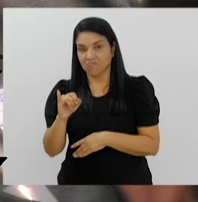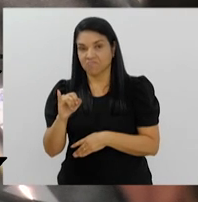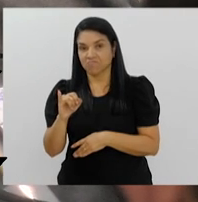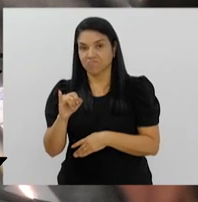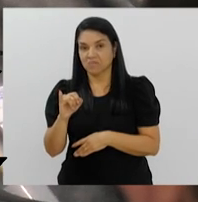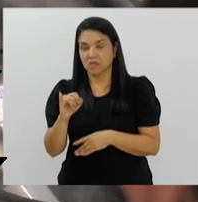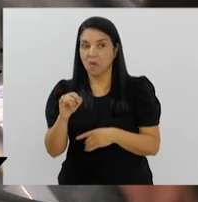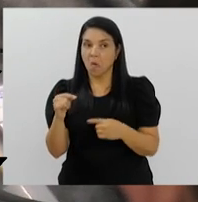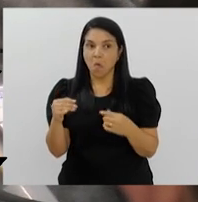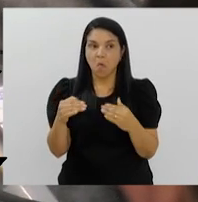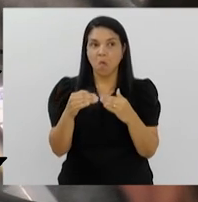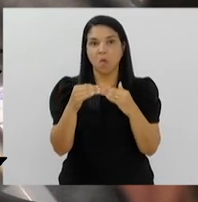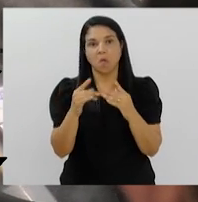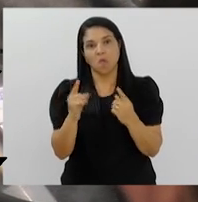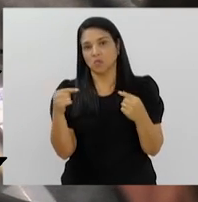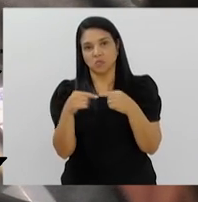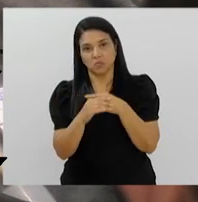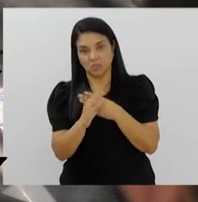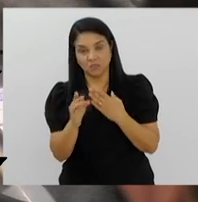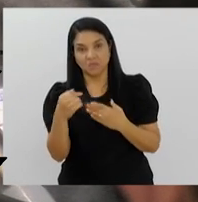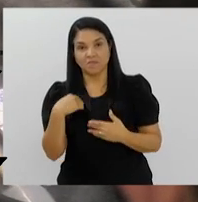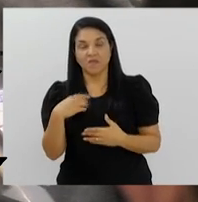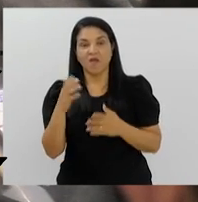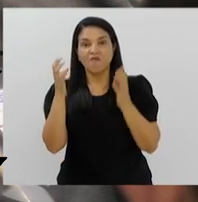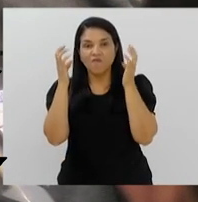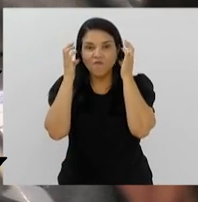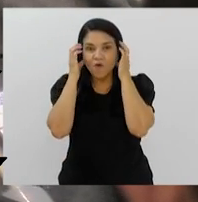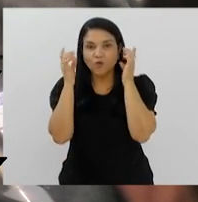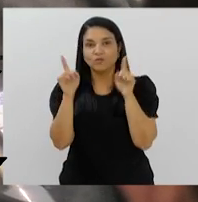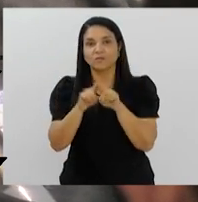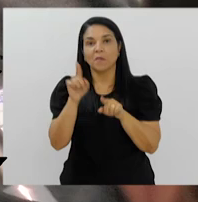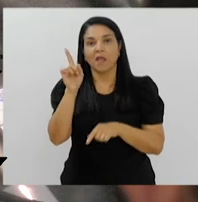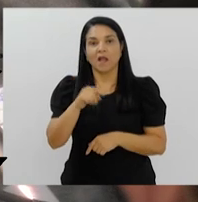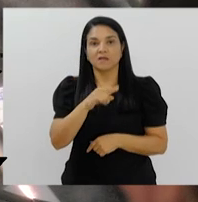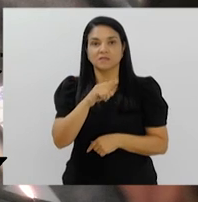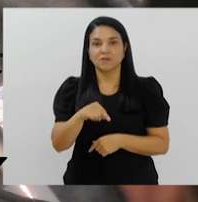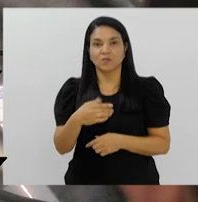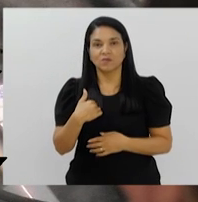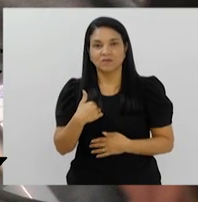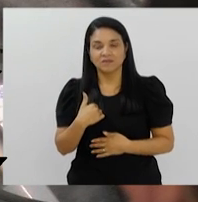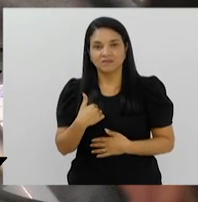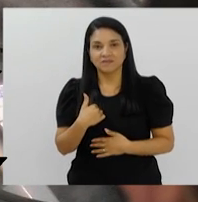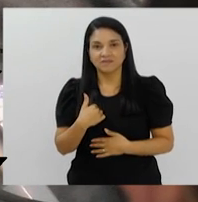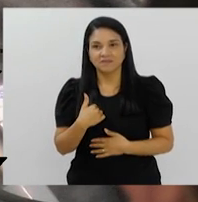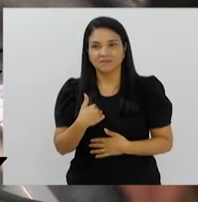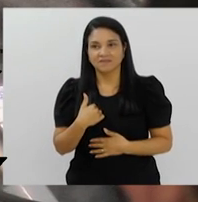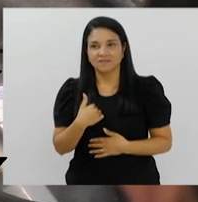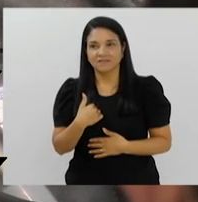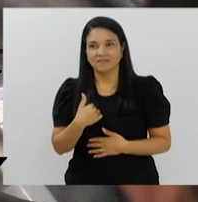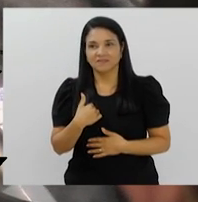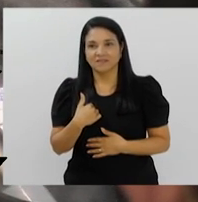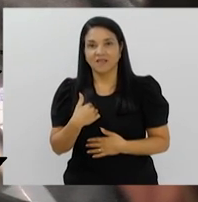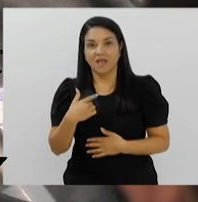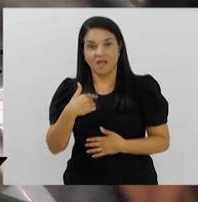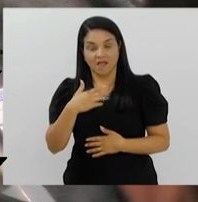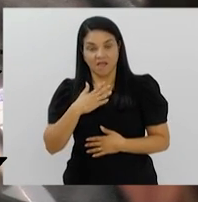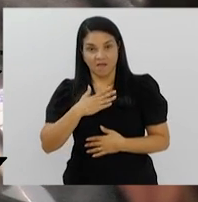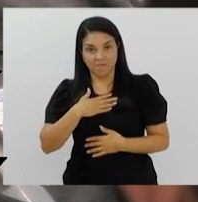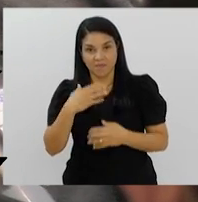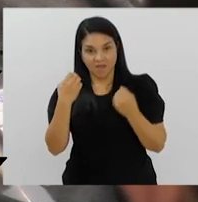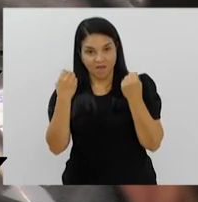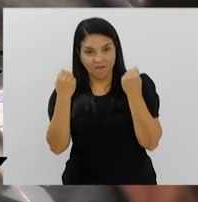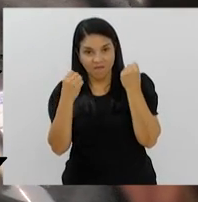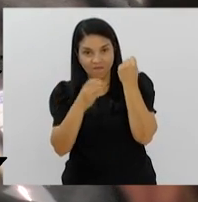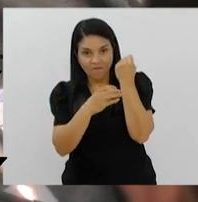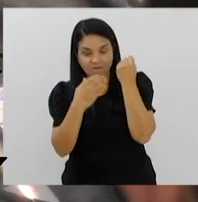não a minha fonodiologia foi cancelada A a minha fisioterapeuta e a